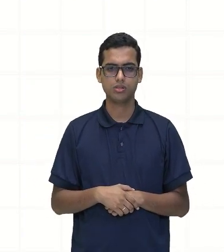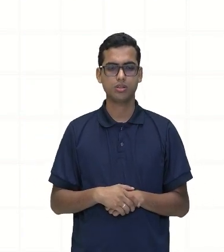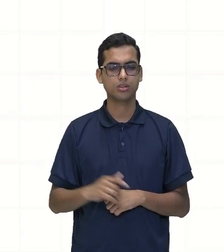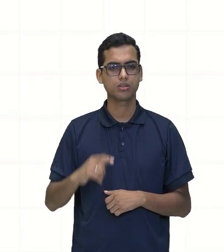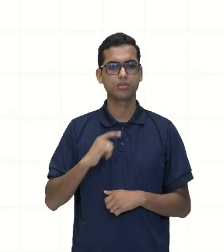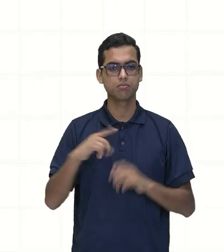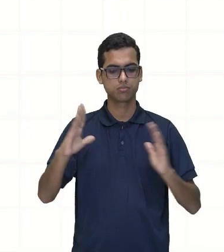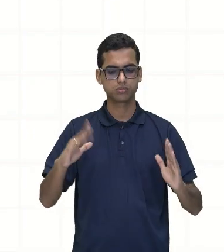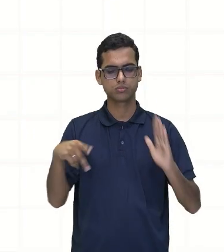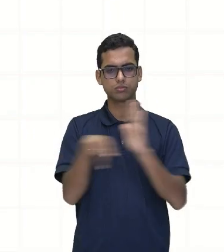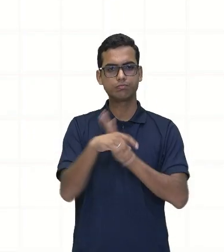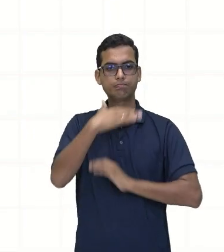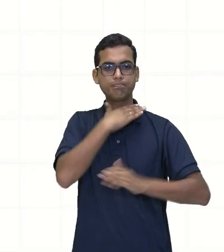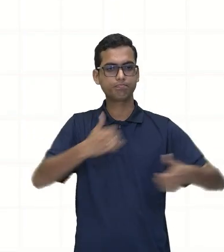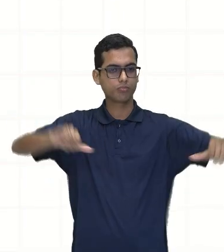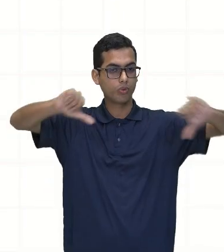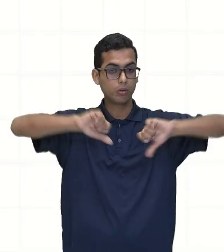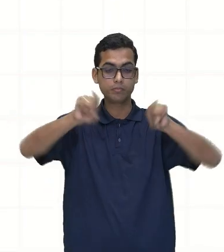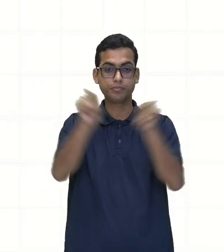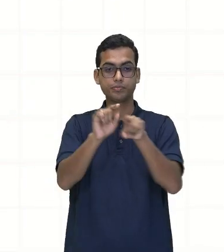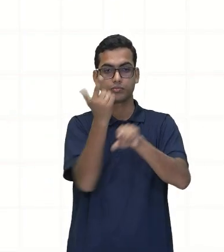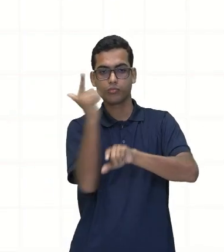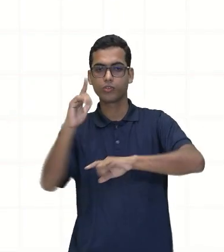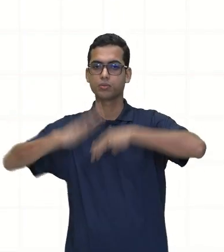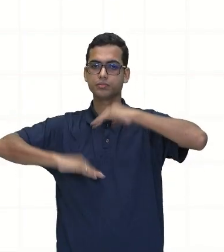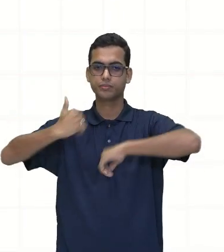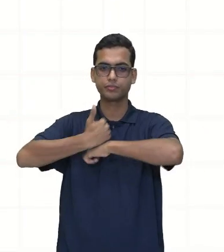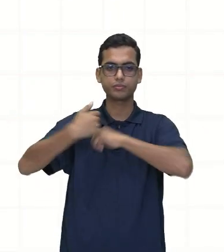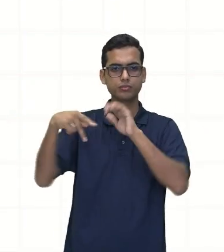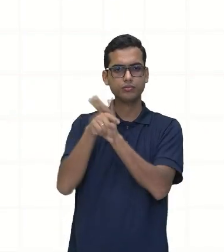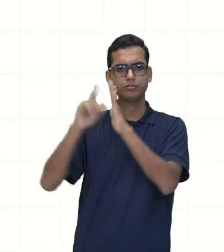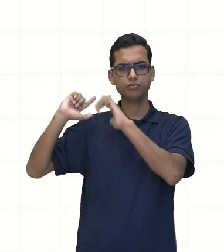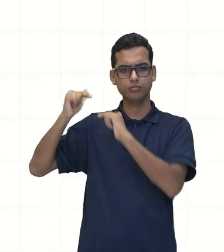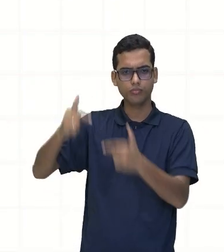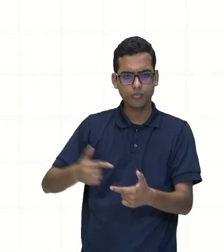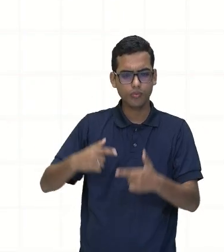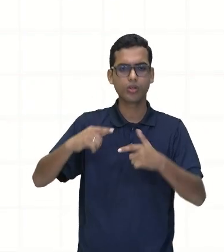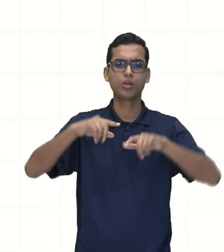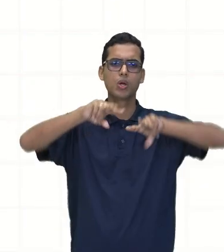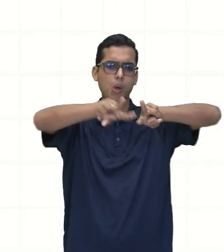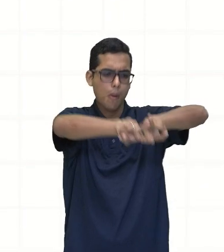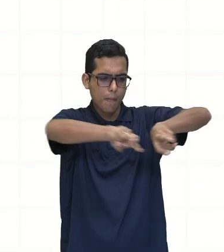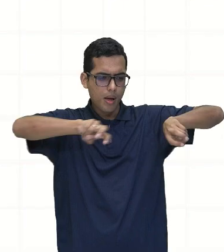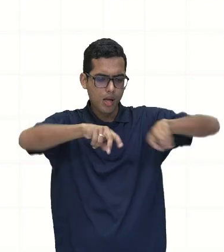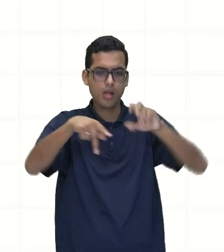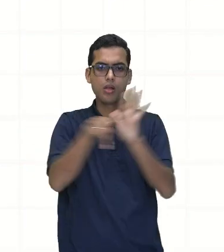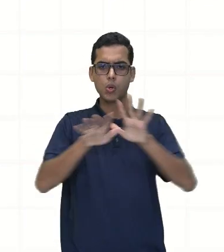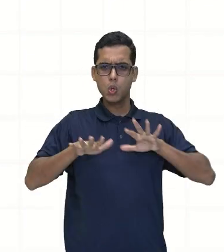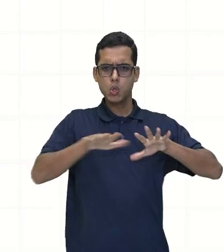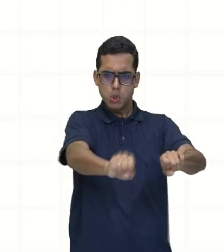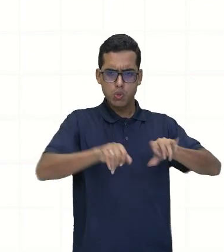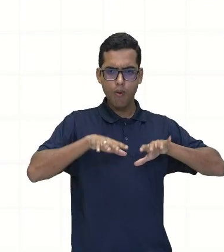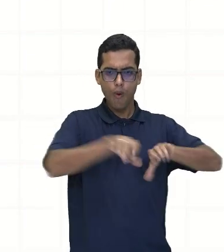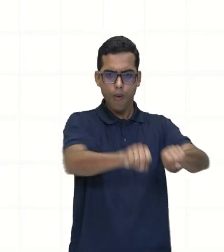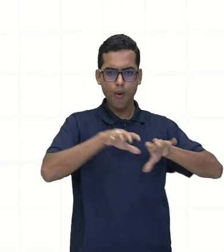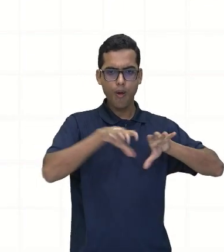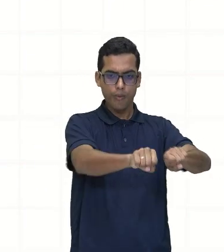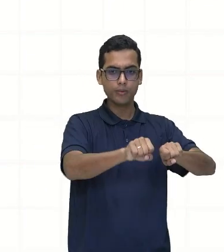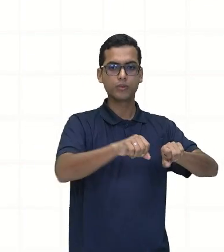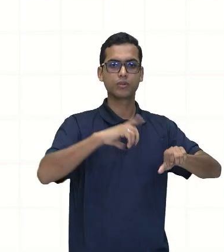extrativistas, né, de açaí. Eles lutam também pela regulamentação do seu trabalho, justamente por melhores